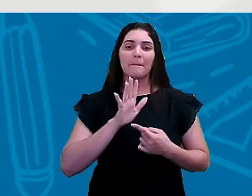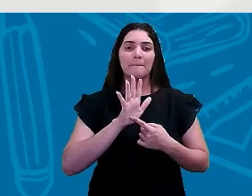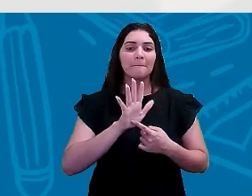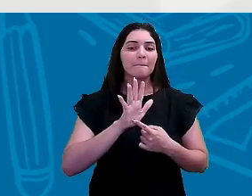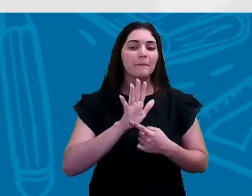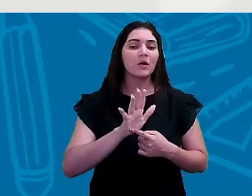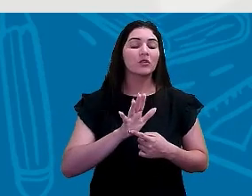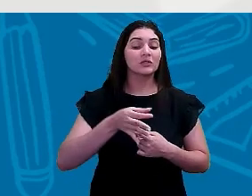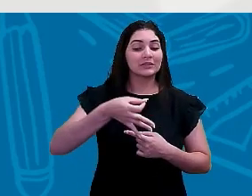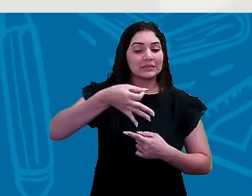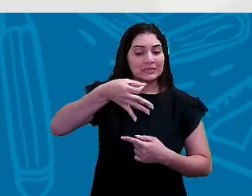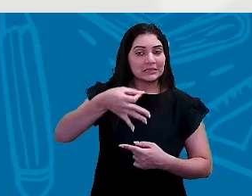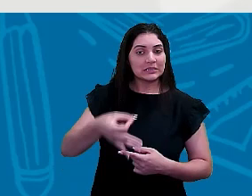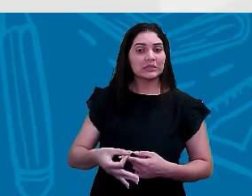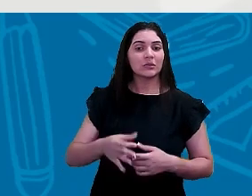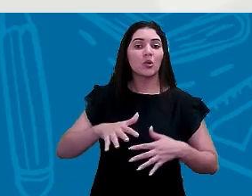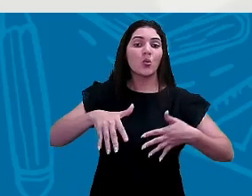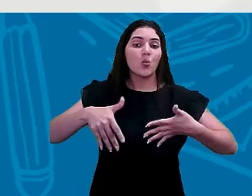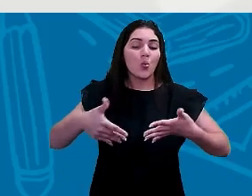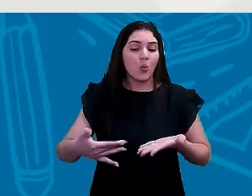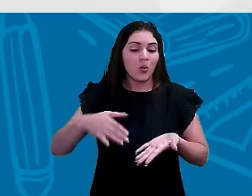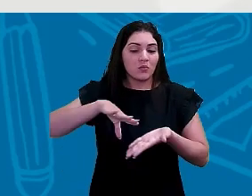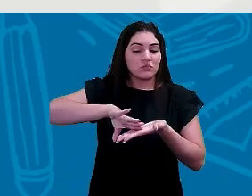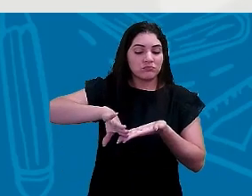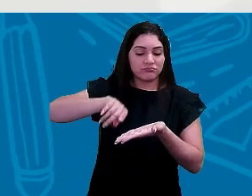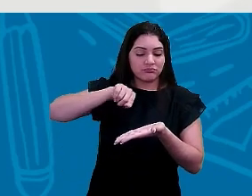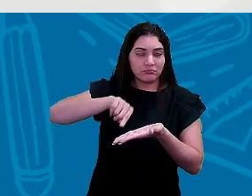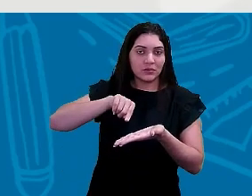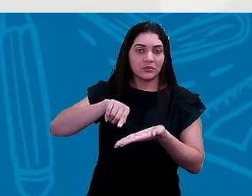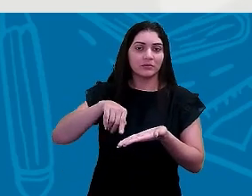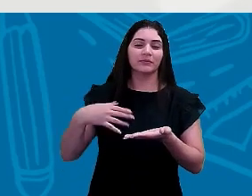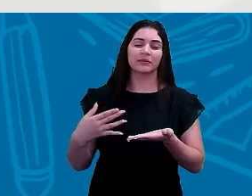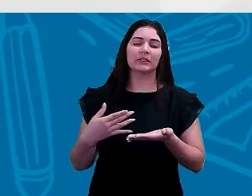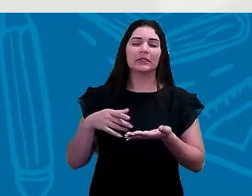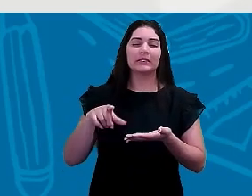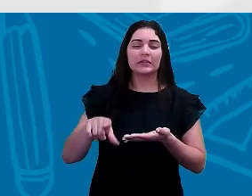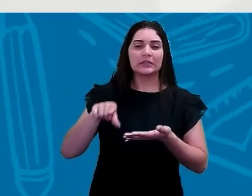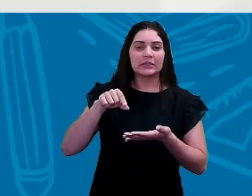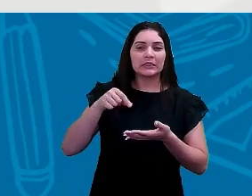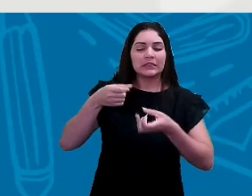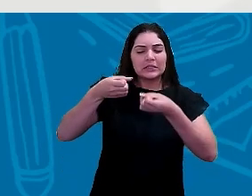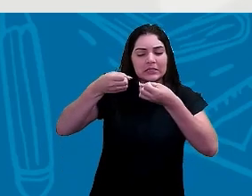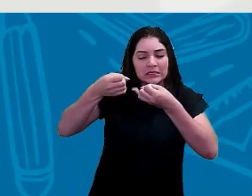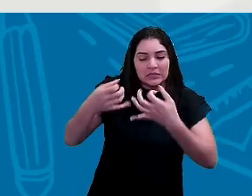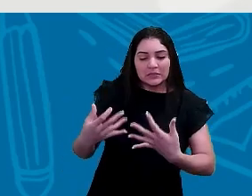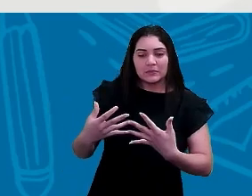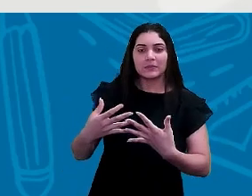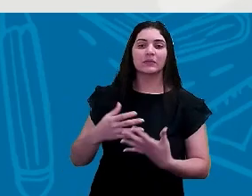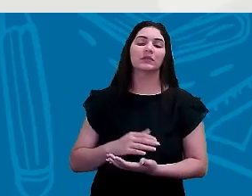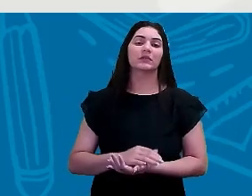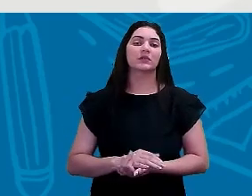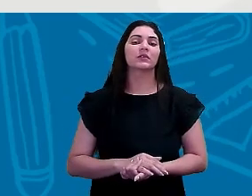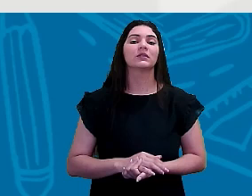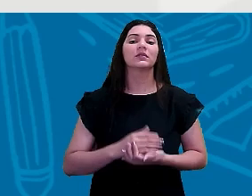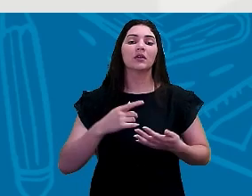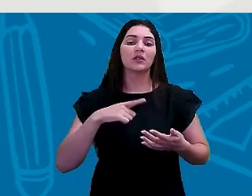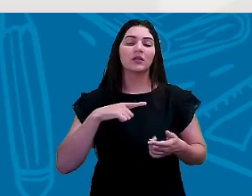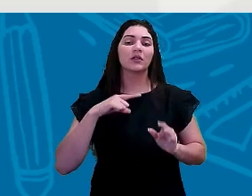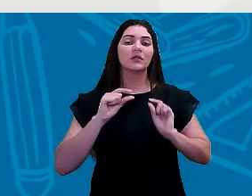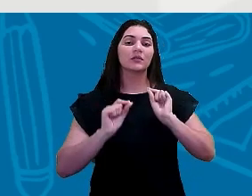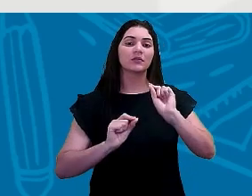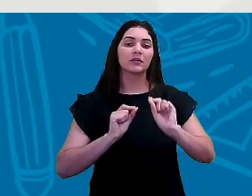determinando exatamente qual banco ele particulariza, ok? Aí aqui, ó, a gente tem,